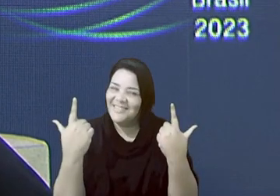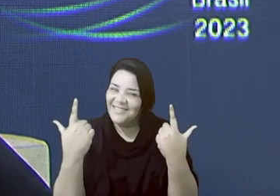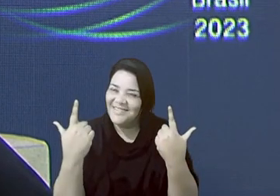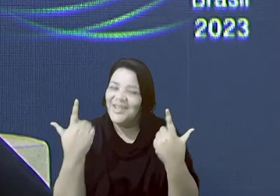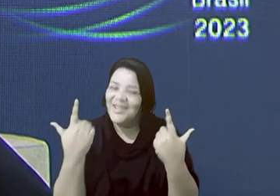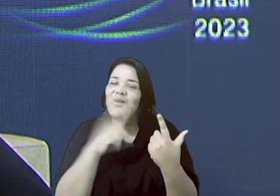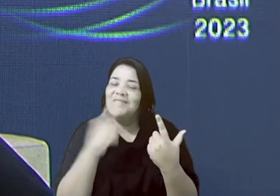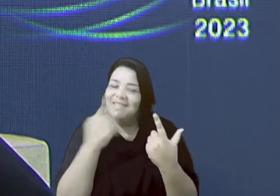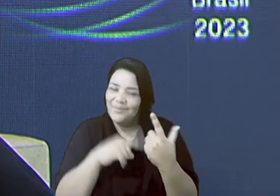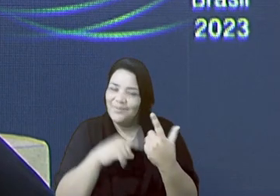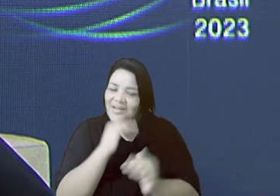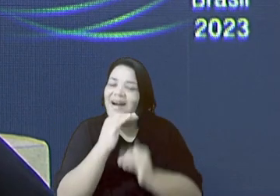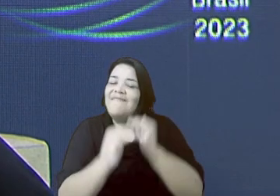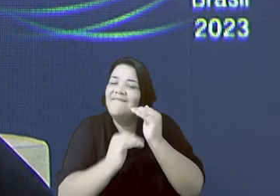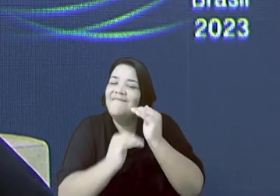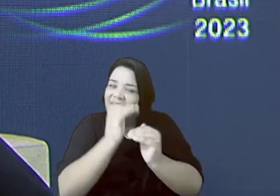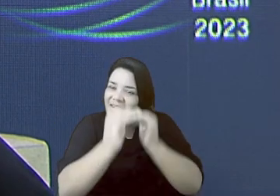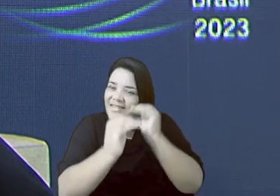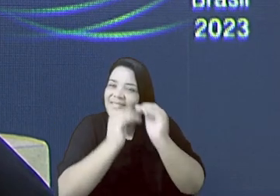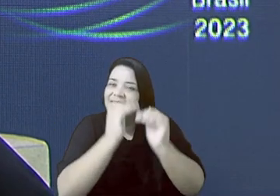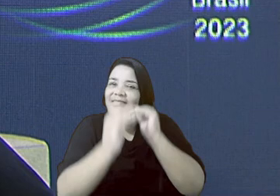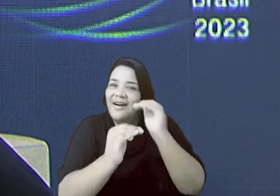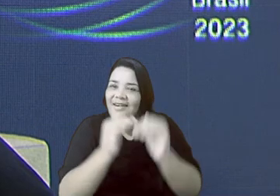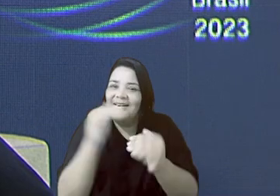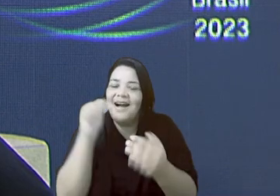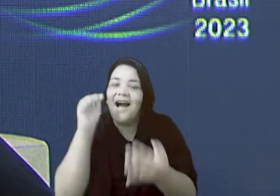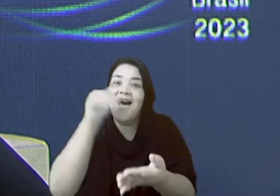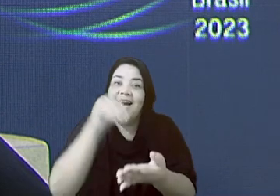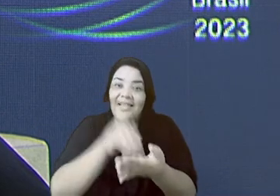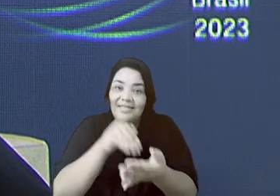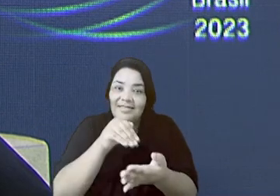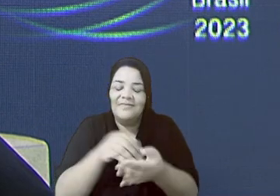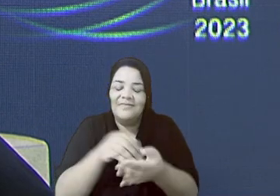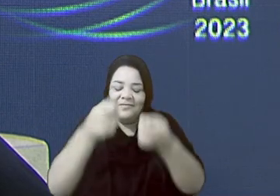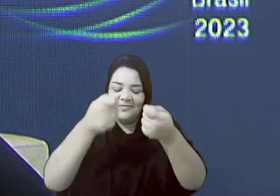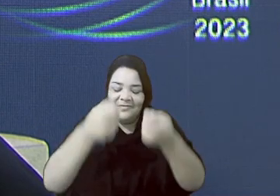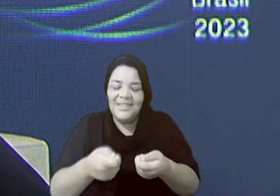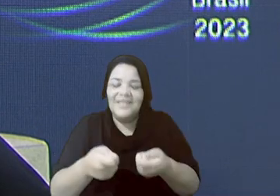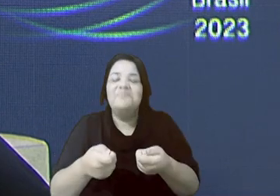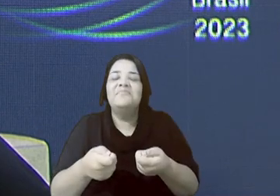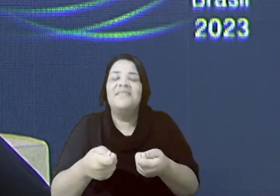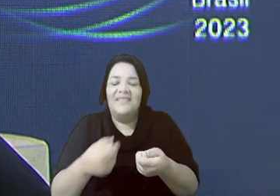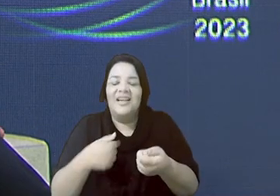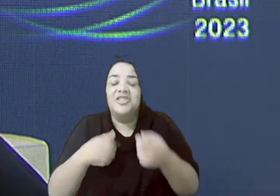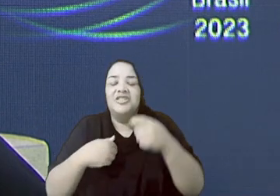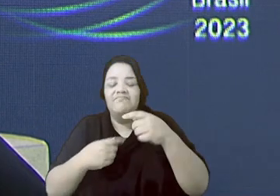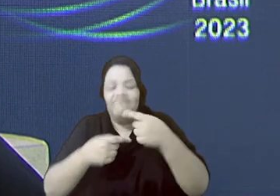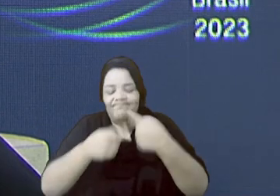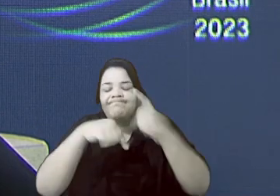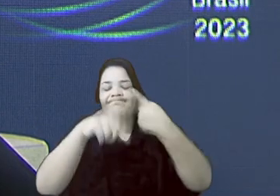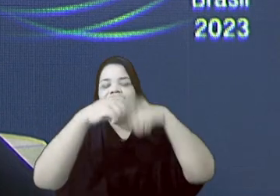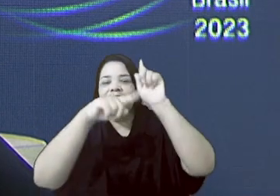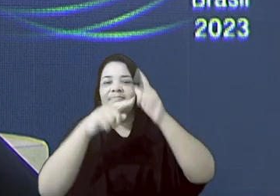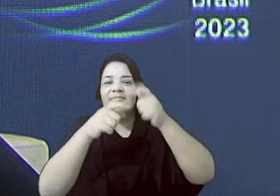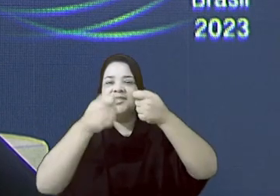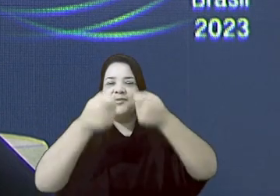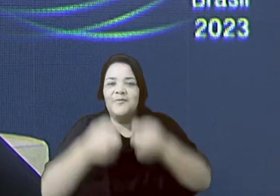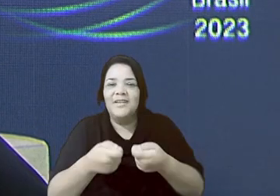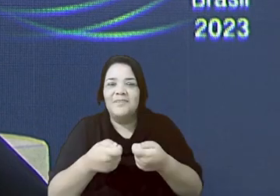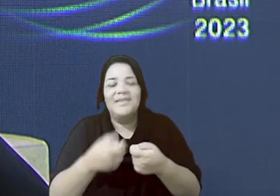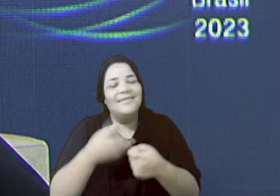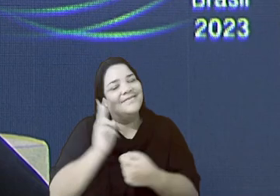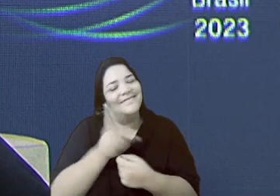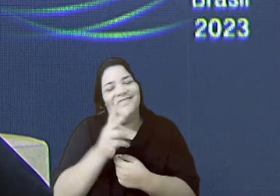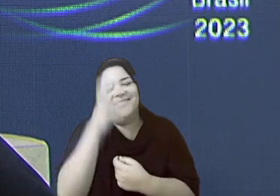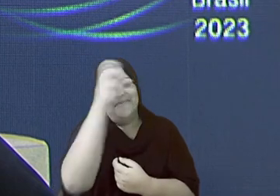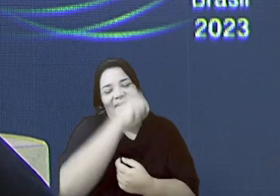e Chegamos aqui de uma forma consistente de que com equilíbrio financeiro já e estamos sempre aprendendo né aprendendo a viver